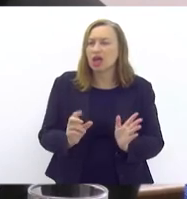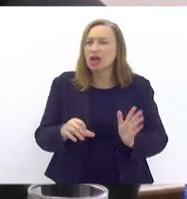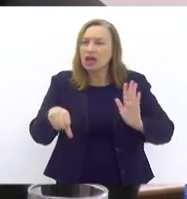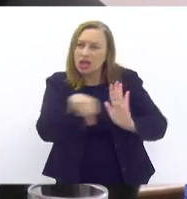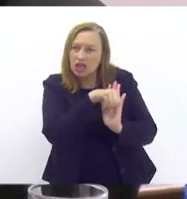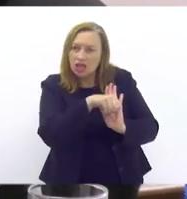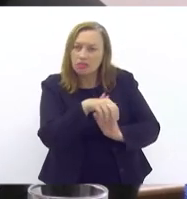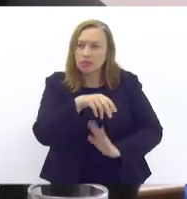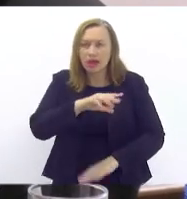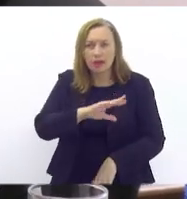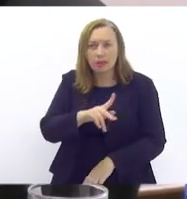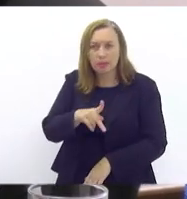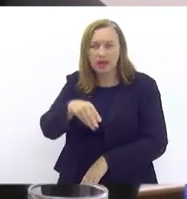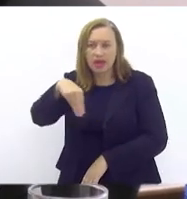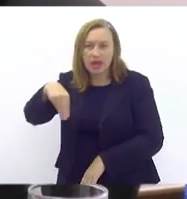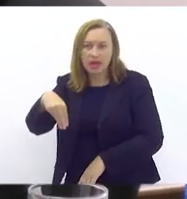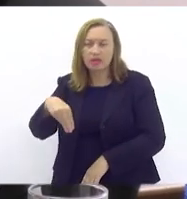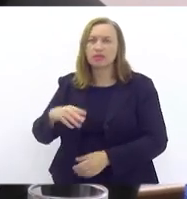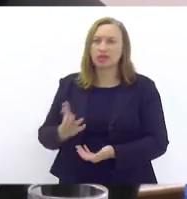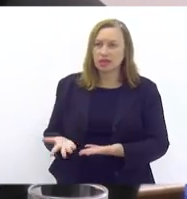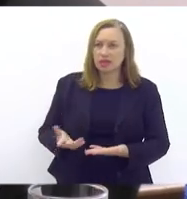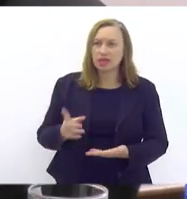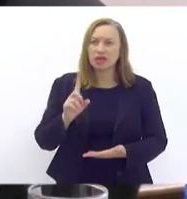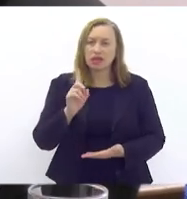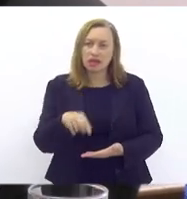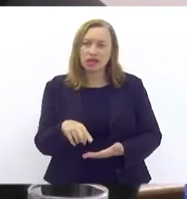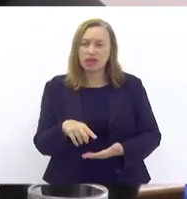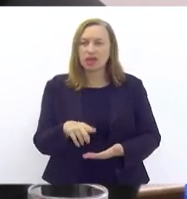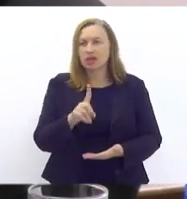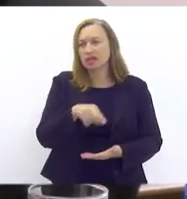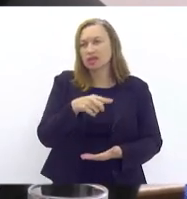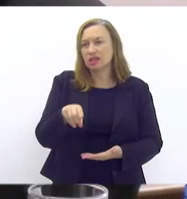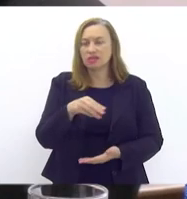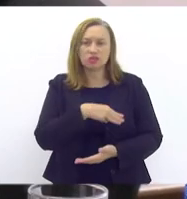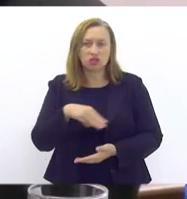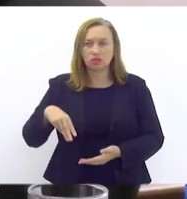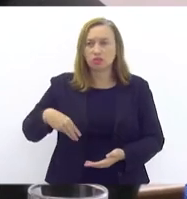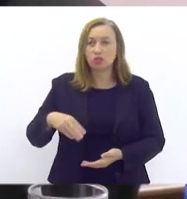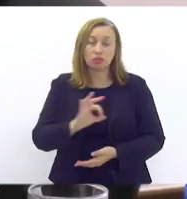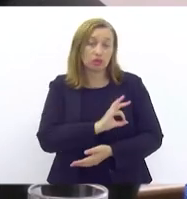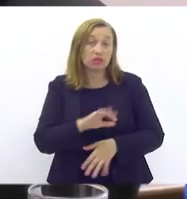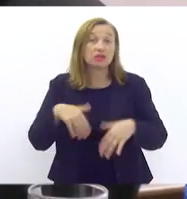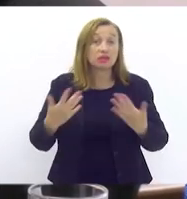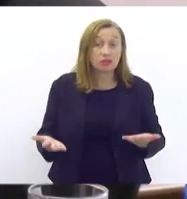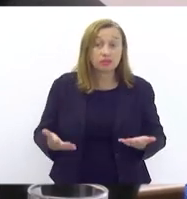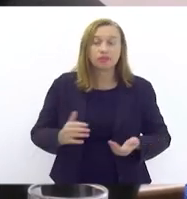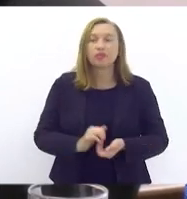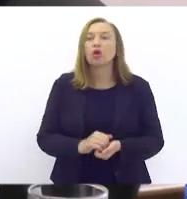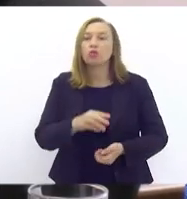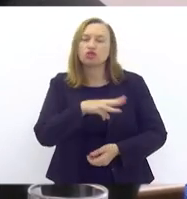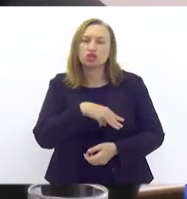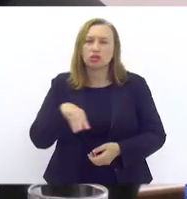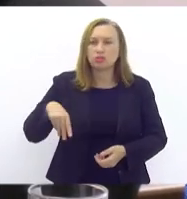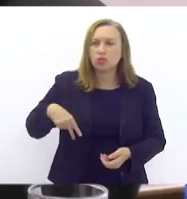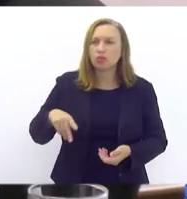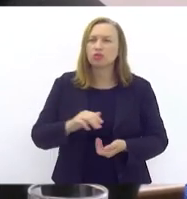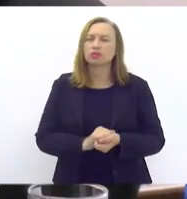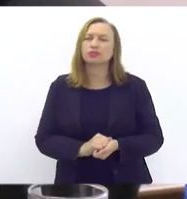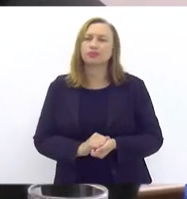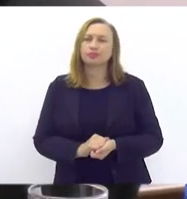em sua maior parte é chancelado pelo Ministério público pela polícia e o Ministério Público